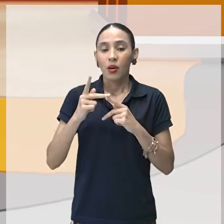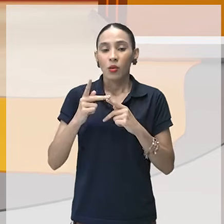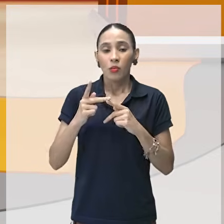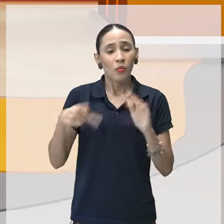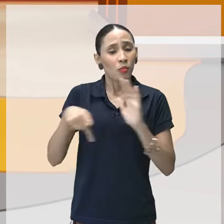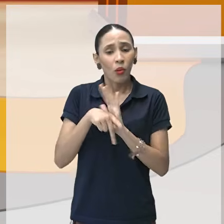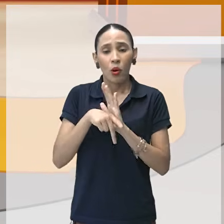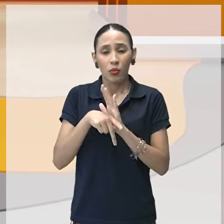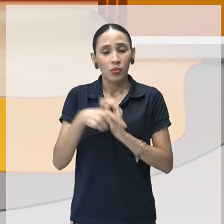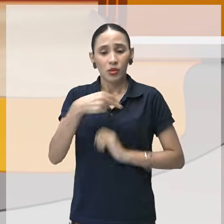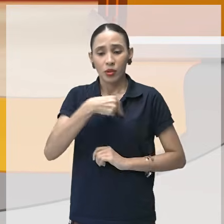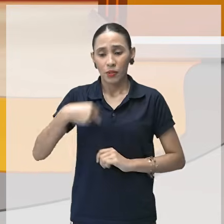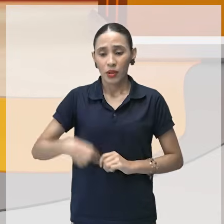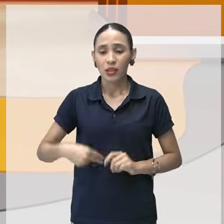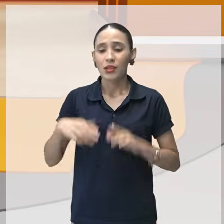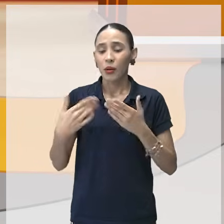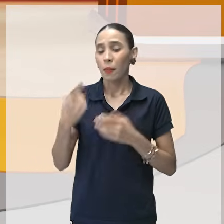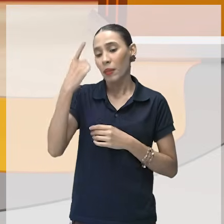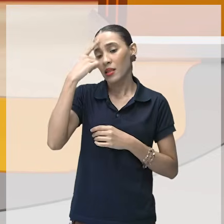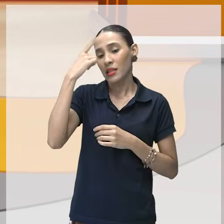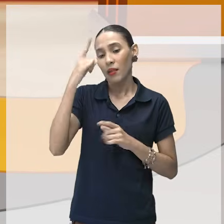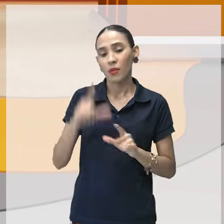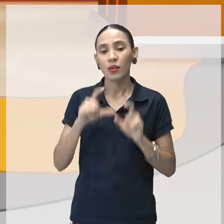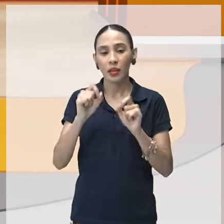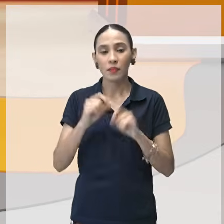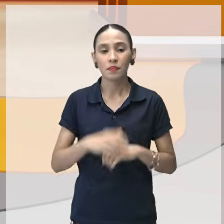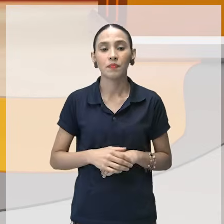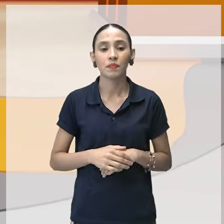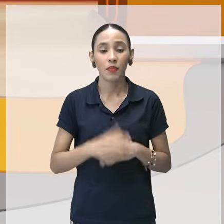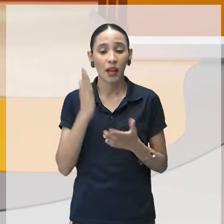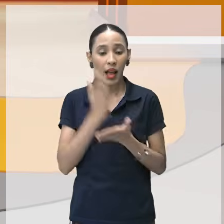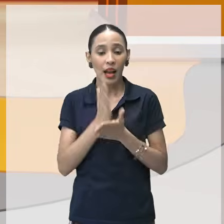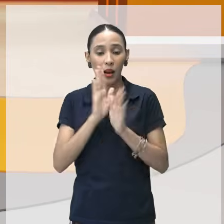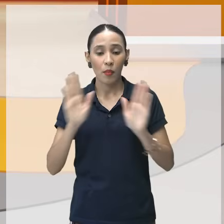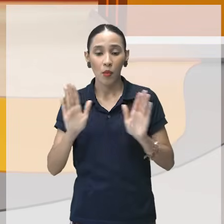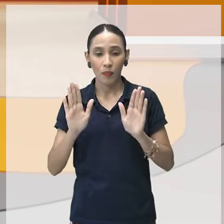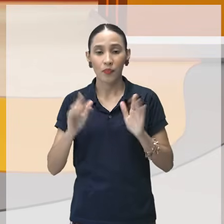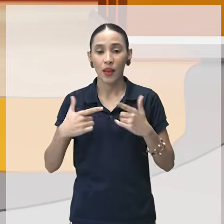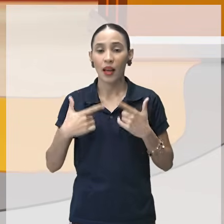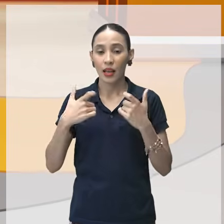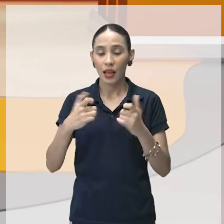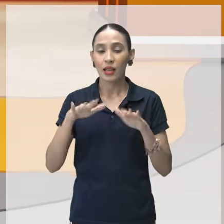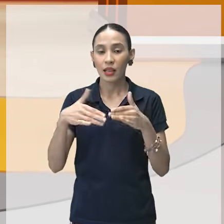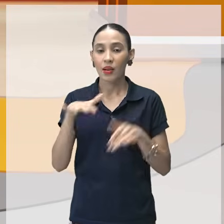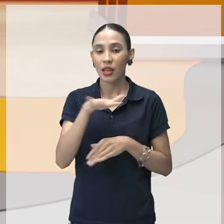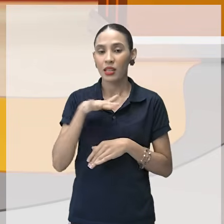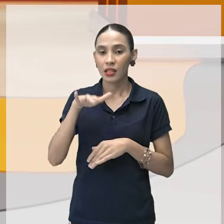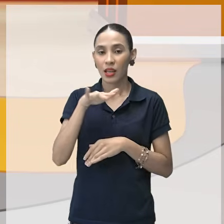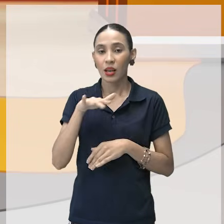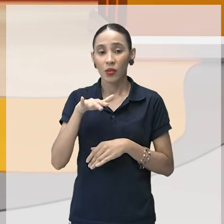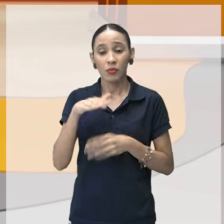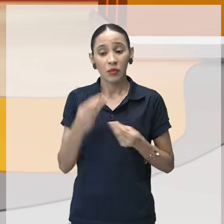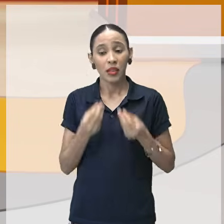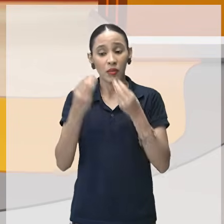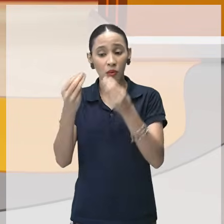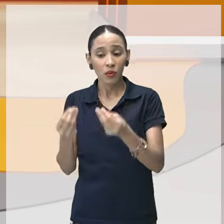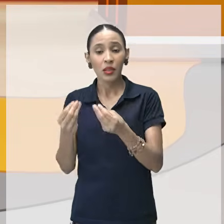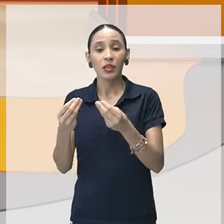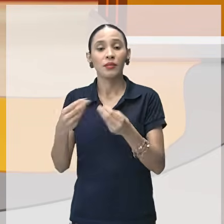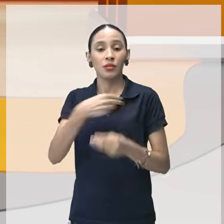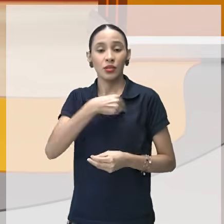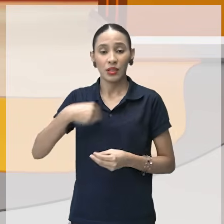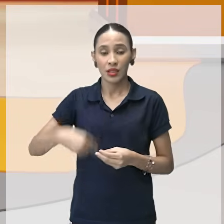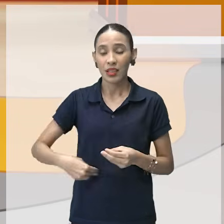dos japoneses. Então, o que os chineses pensaram? Quando acabou a guerra, então, essa região vai ser devolvida para os